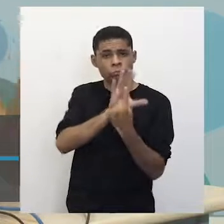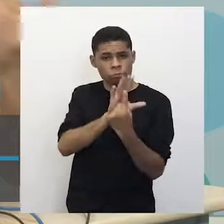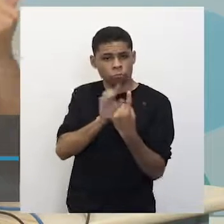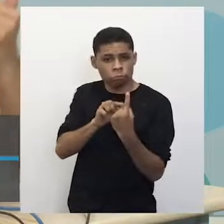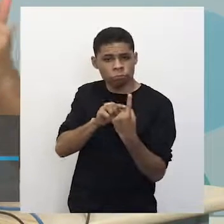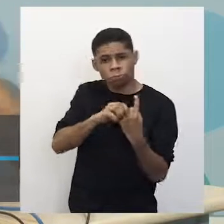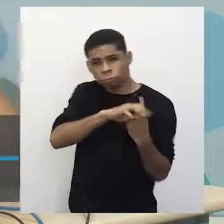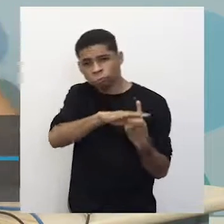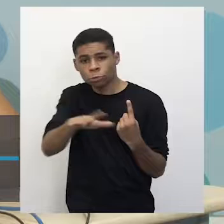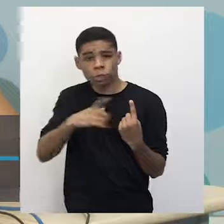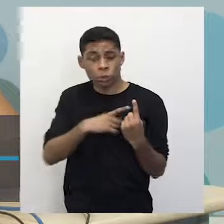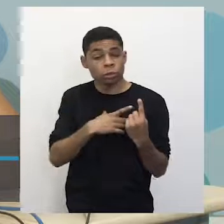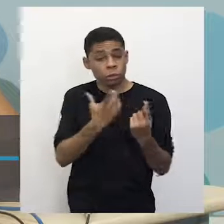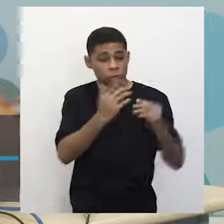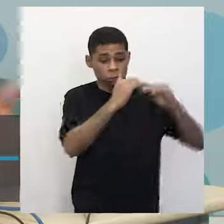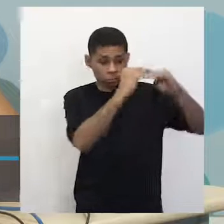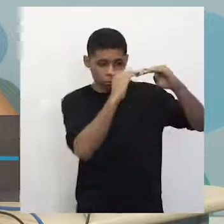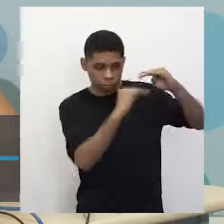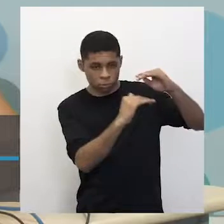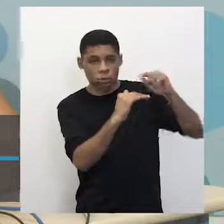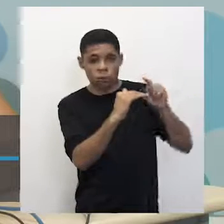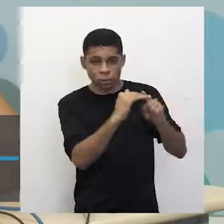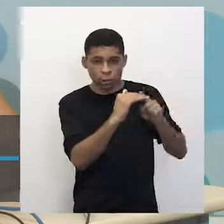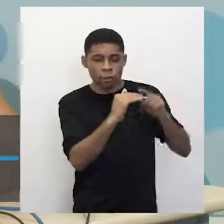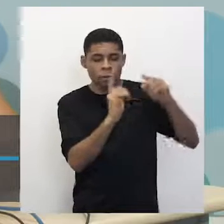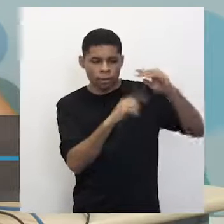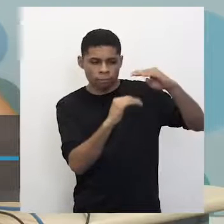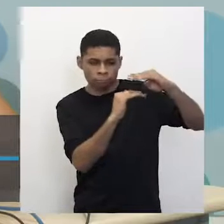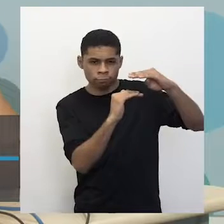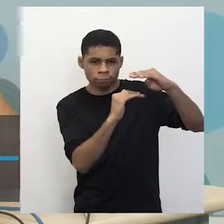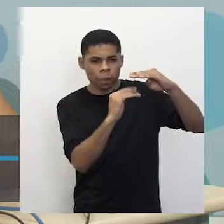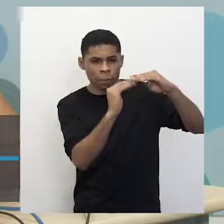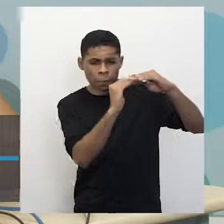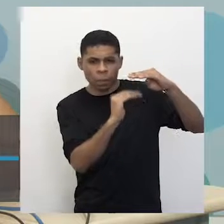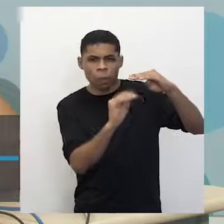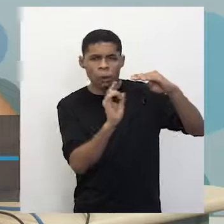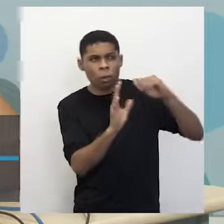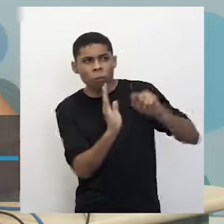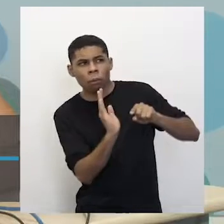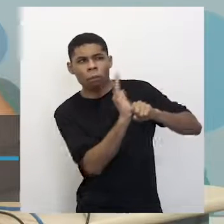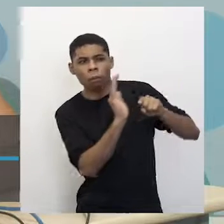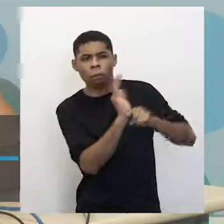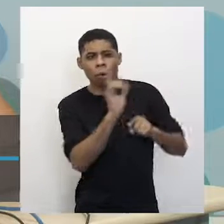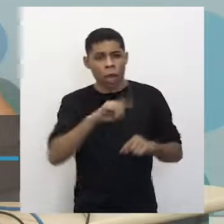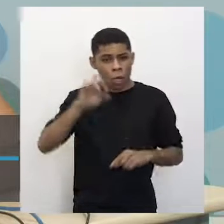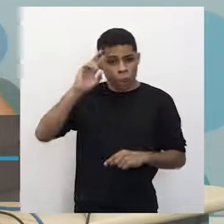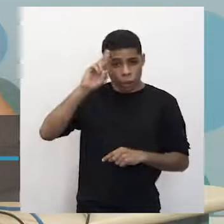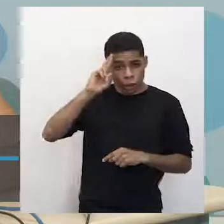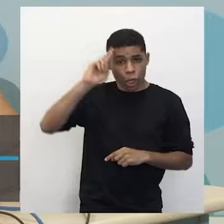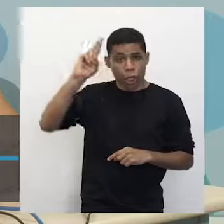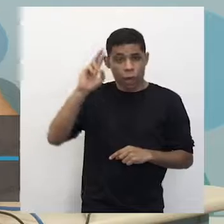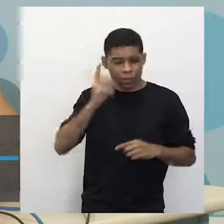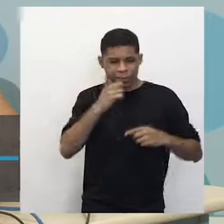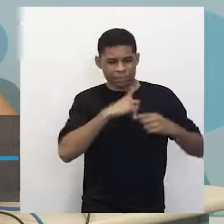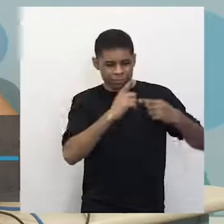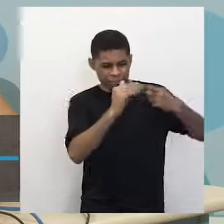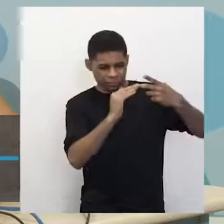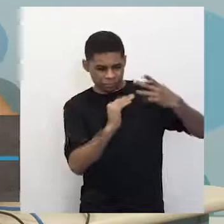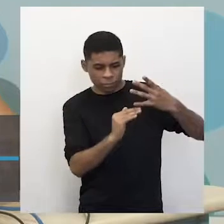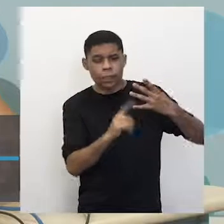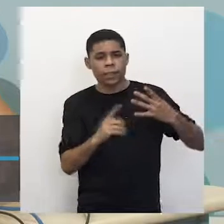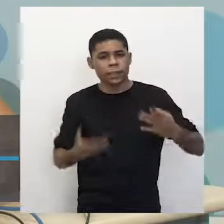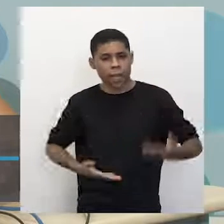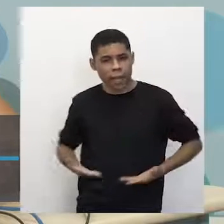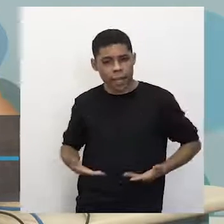E aí, abaixo vão vindo aqueles que vão ficar numa condição apenas de vassalagem, que é o caso dos servos, né? Por isso que